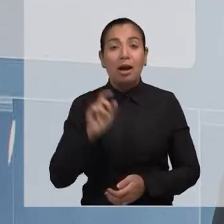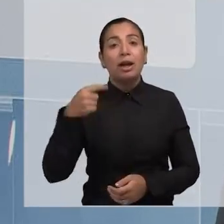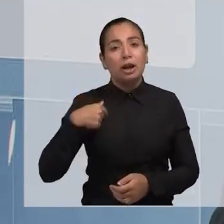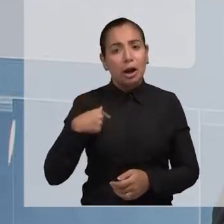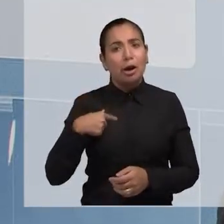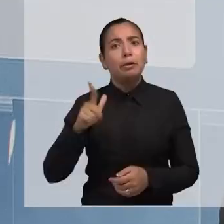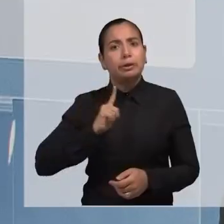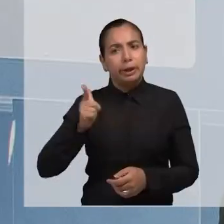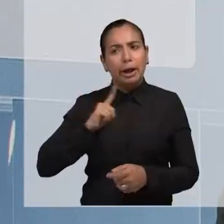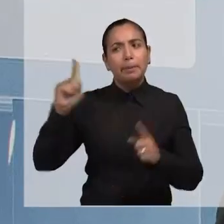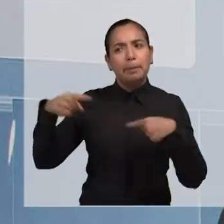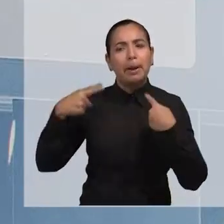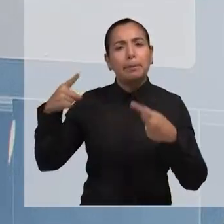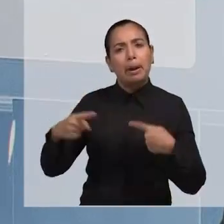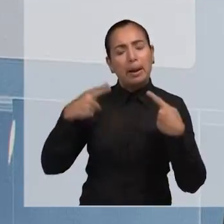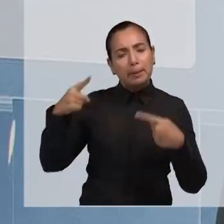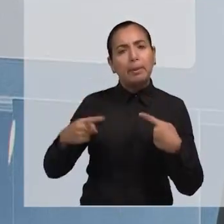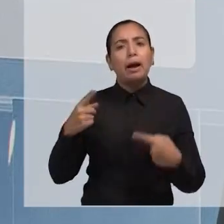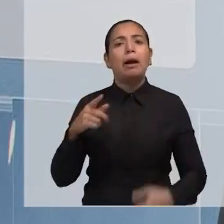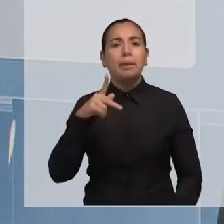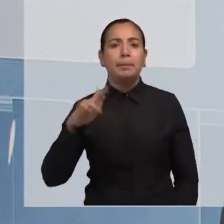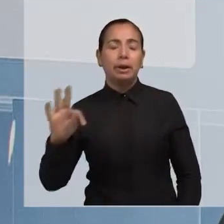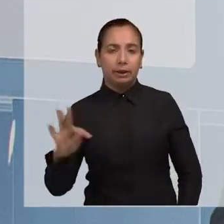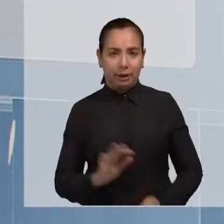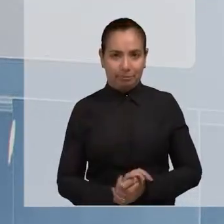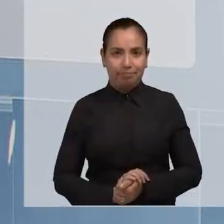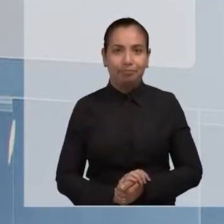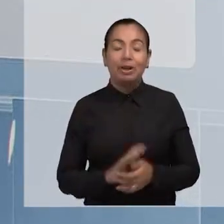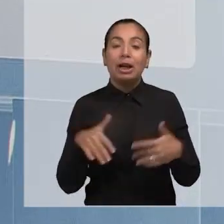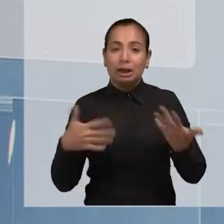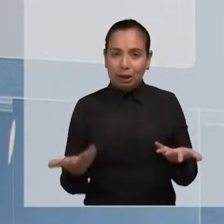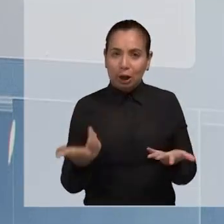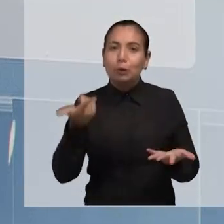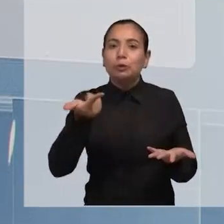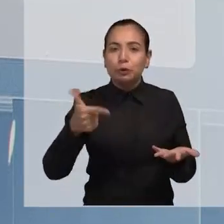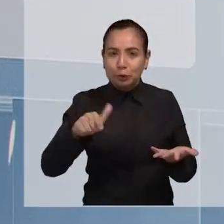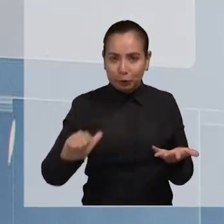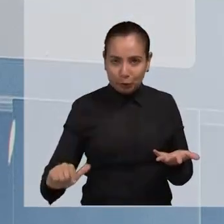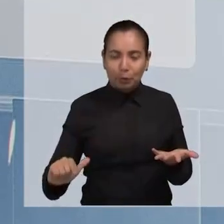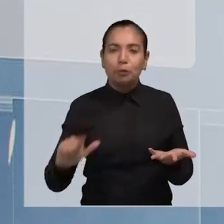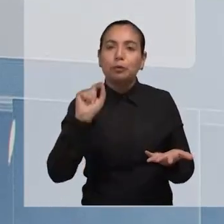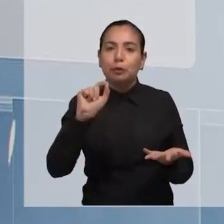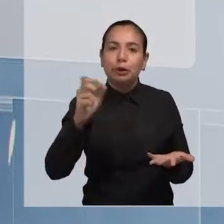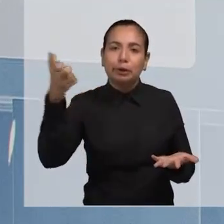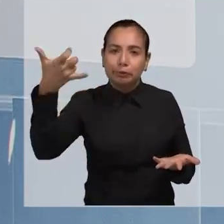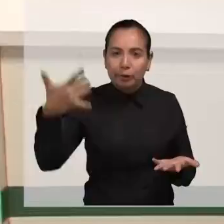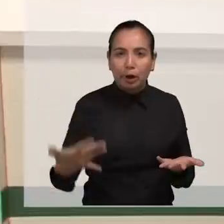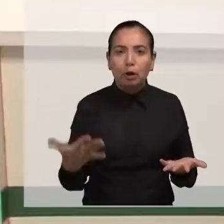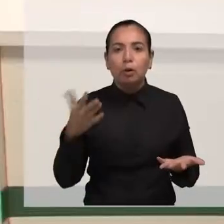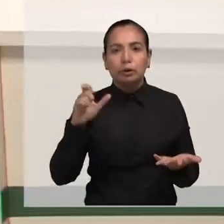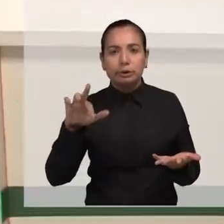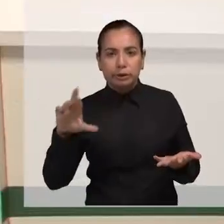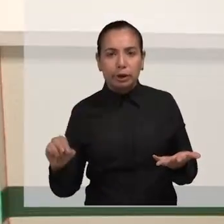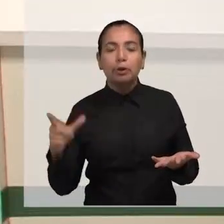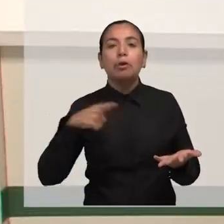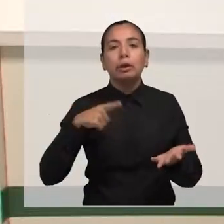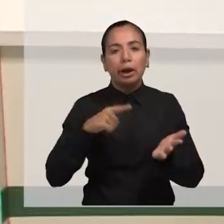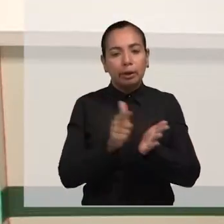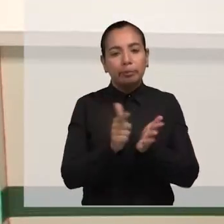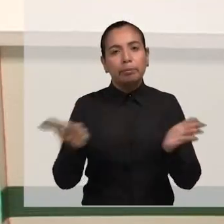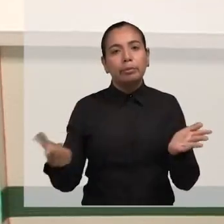do PT, afirmou e logo encerrou a entrevista. De novo, agora, Luiz, o que ele falou está na primeira